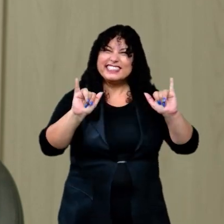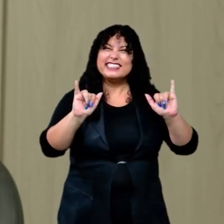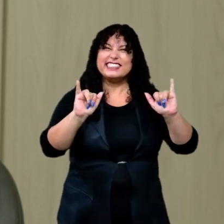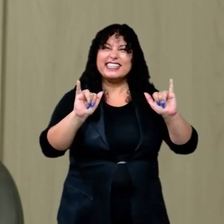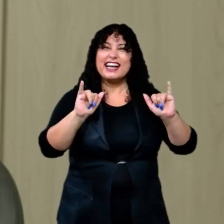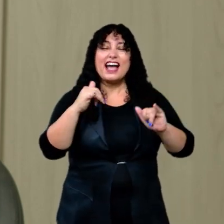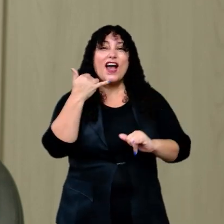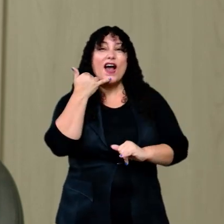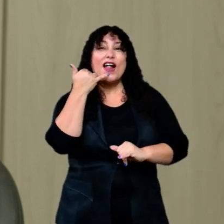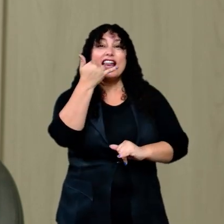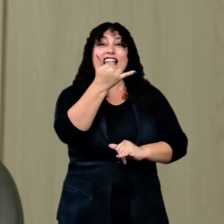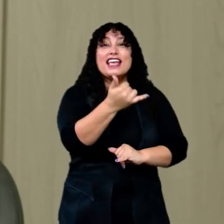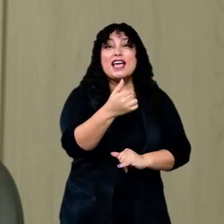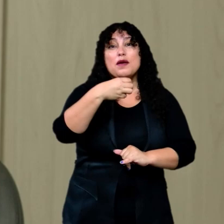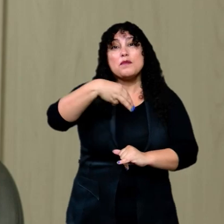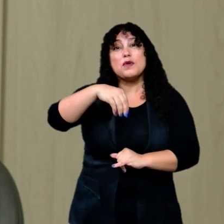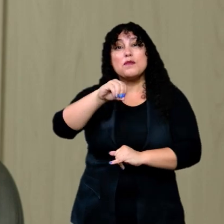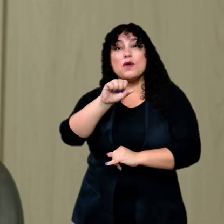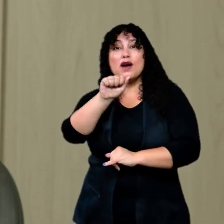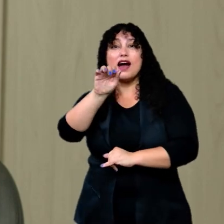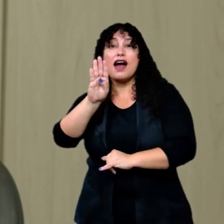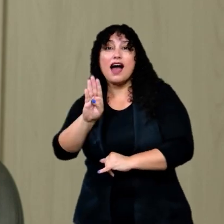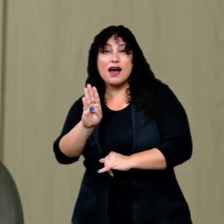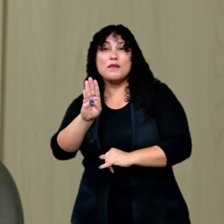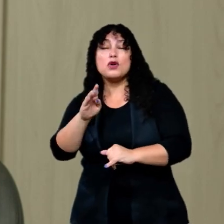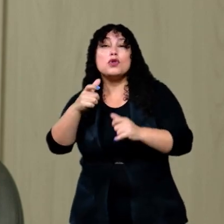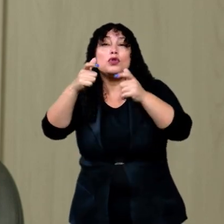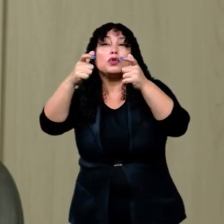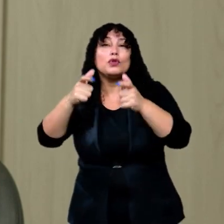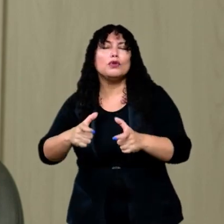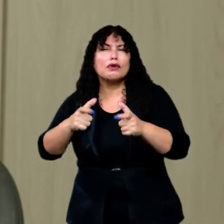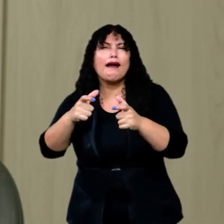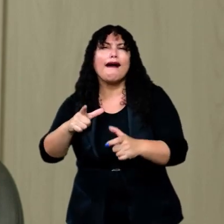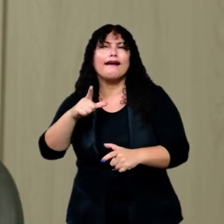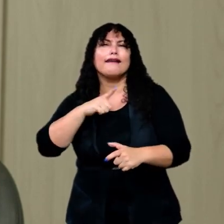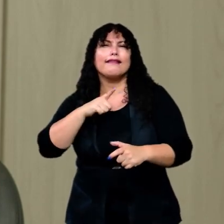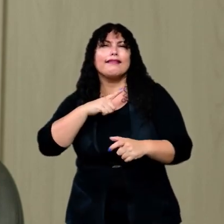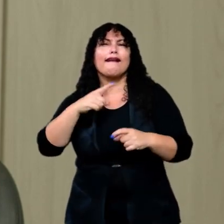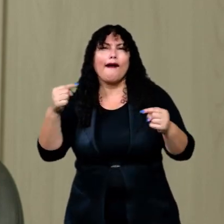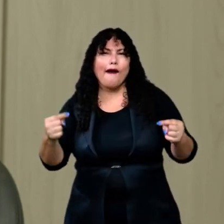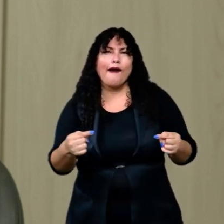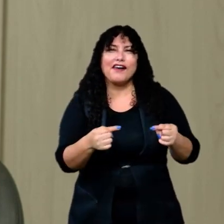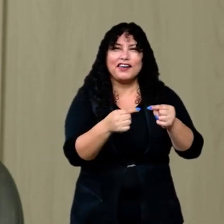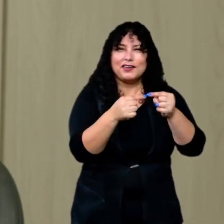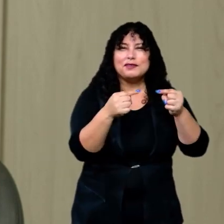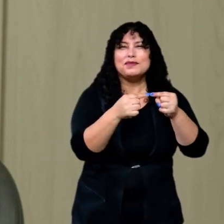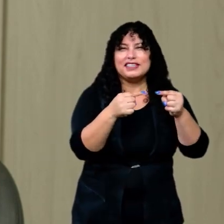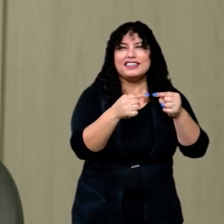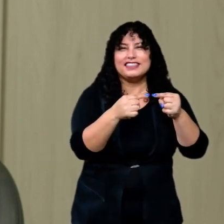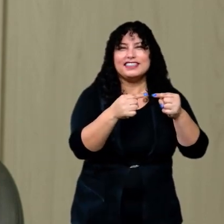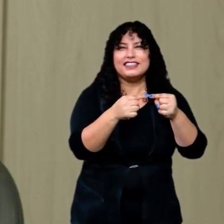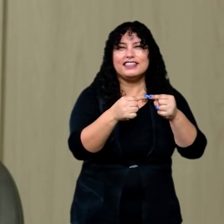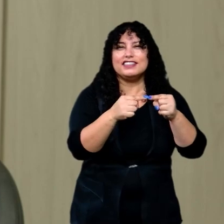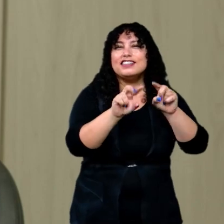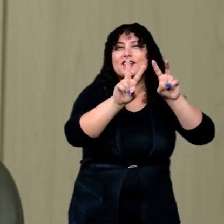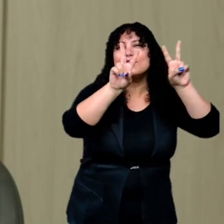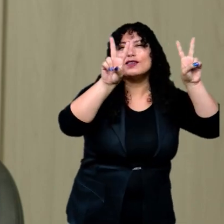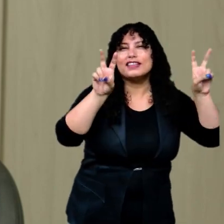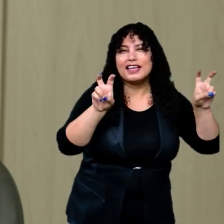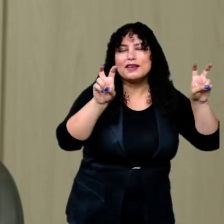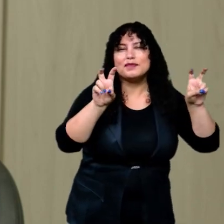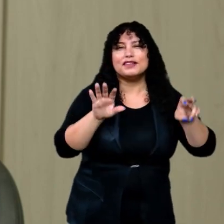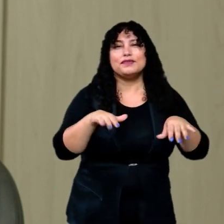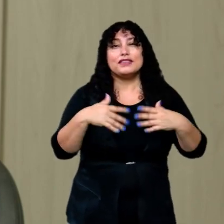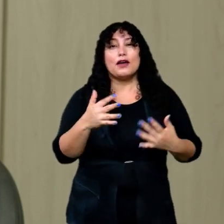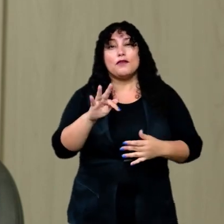liguei para o Moab, porque eu queria fazer o lançamento em um local que tivesse a ver com um tema. E